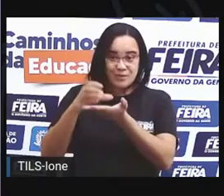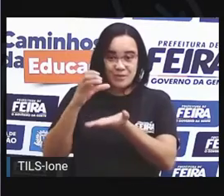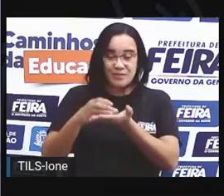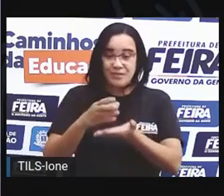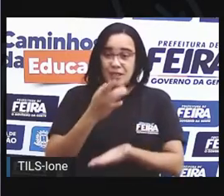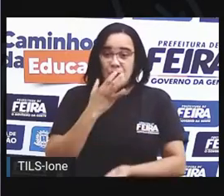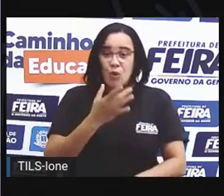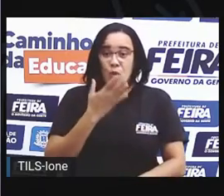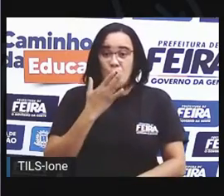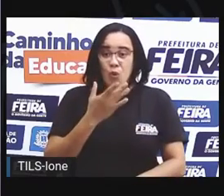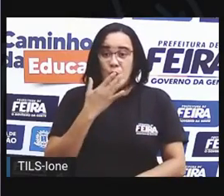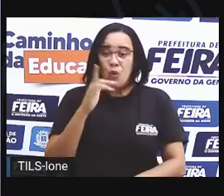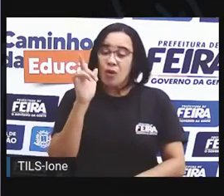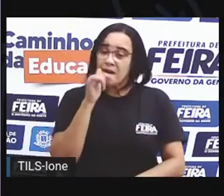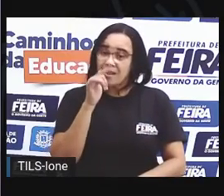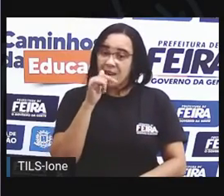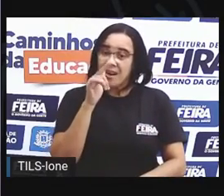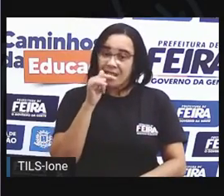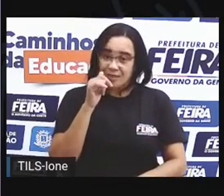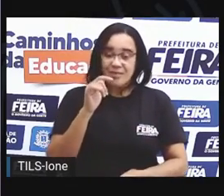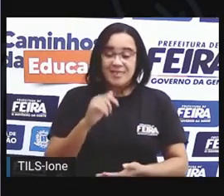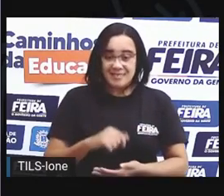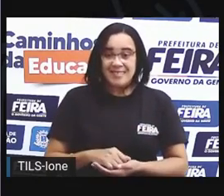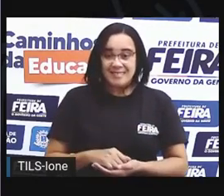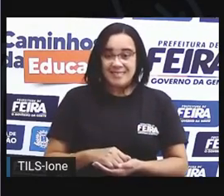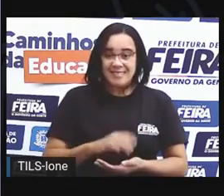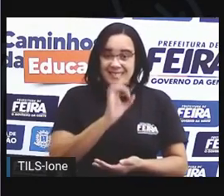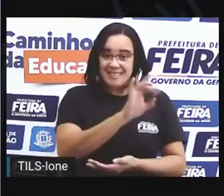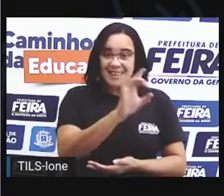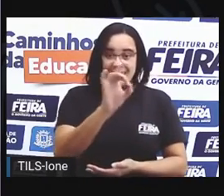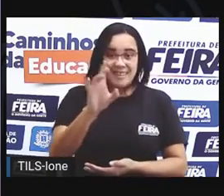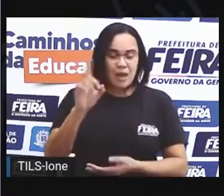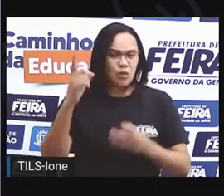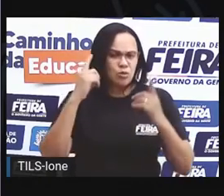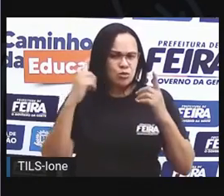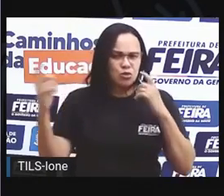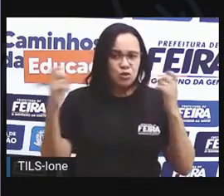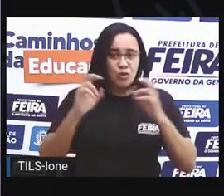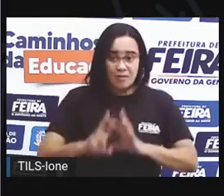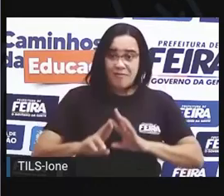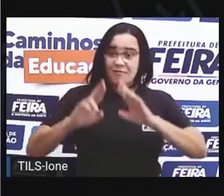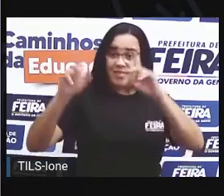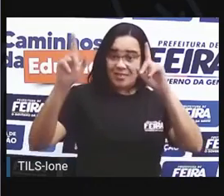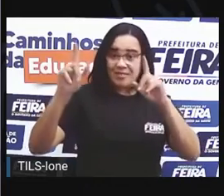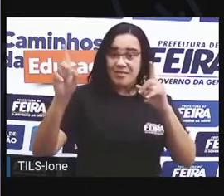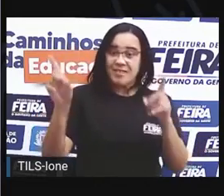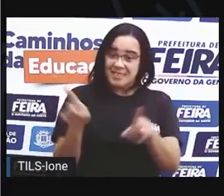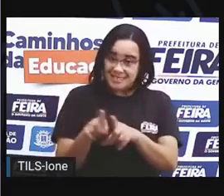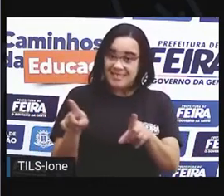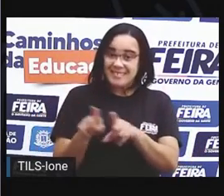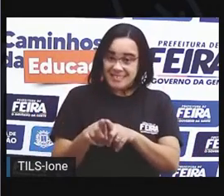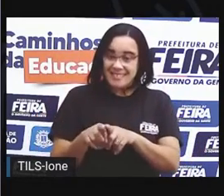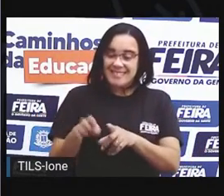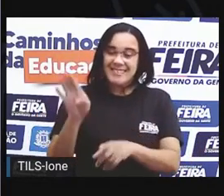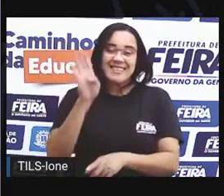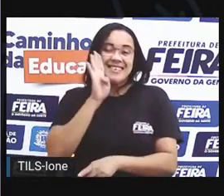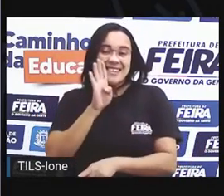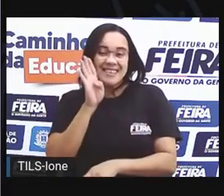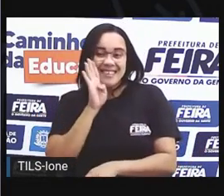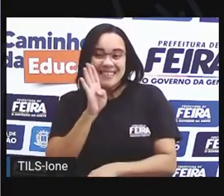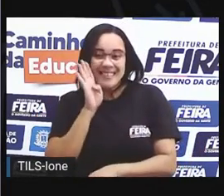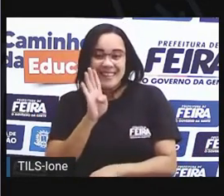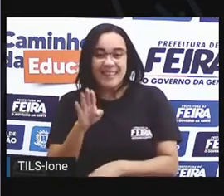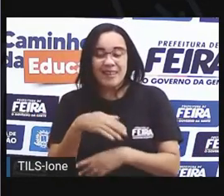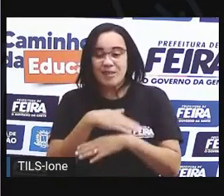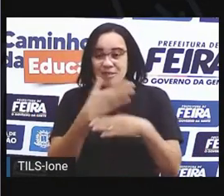copos com águas em níveis diferentes. E que produz sons diferentes também. Ai, que legal, meninada.